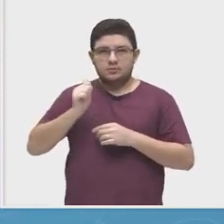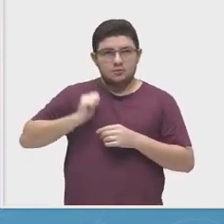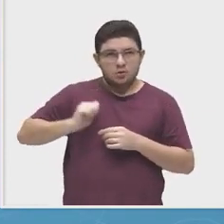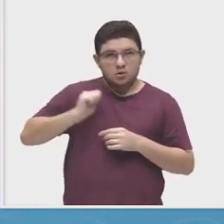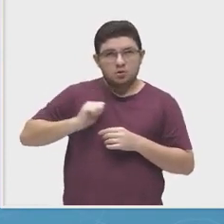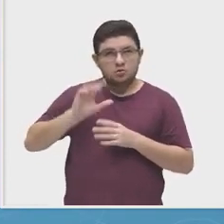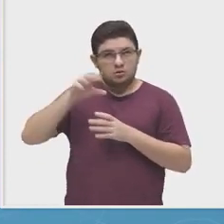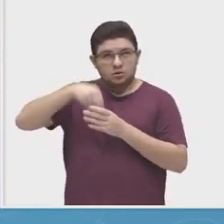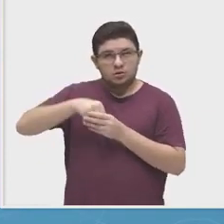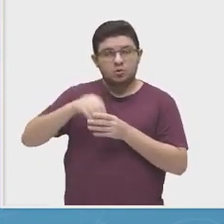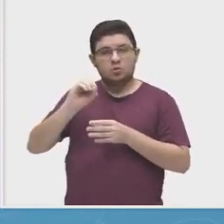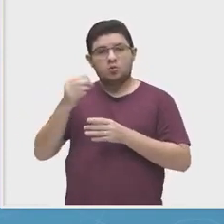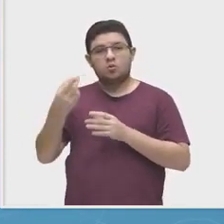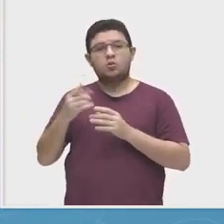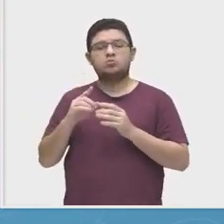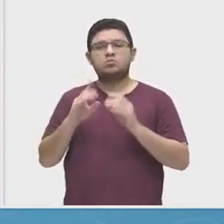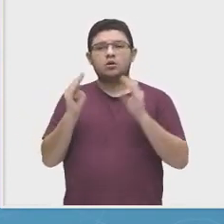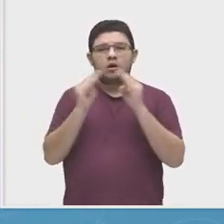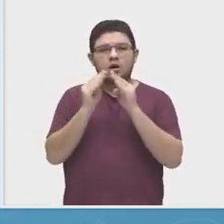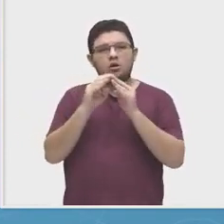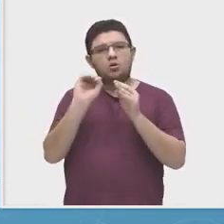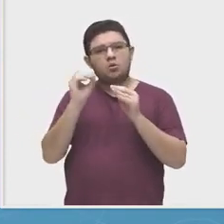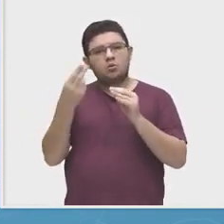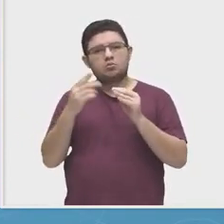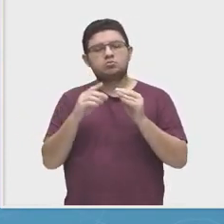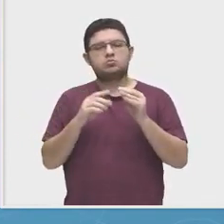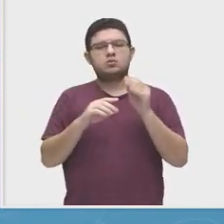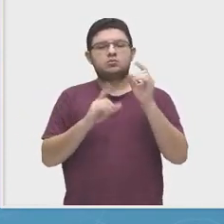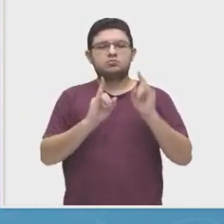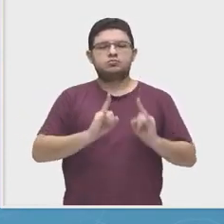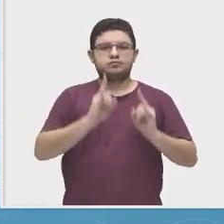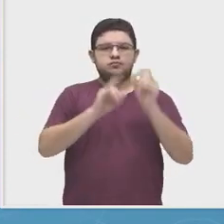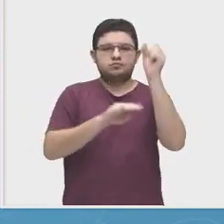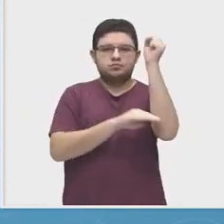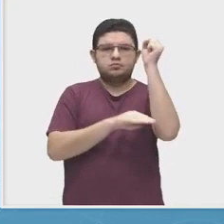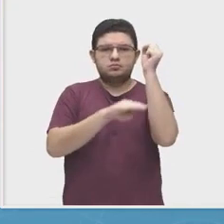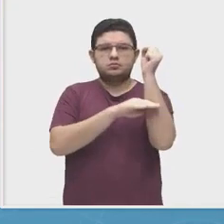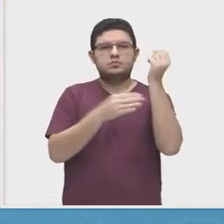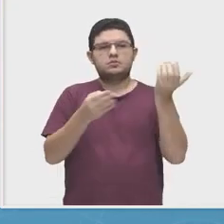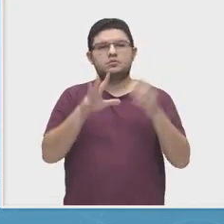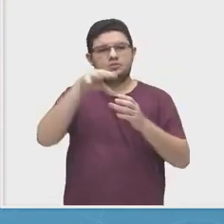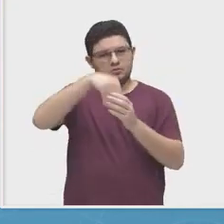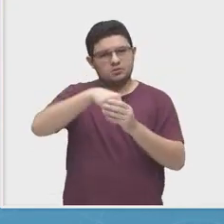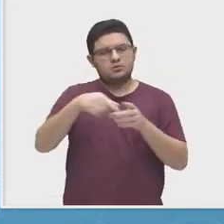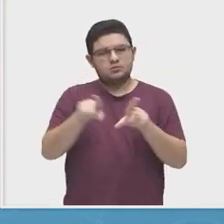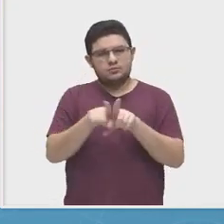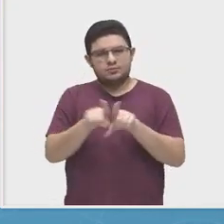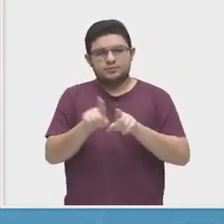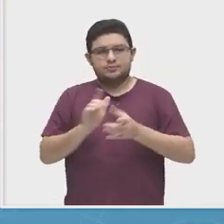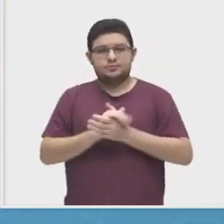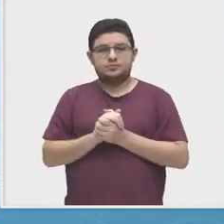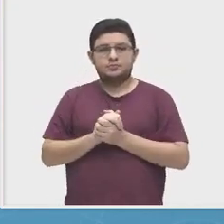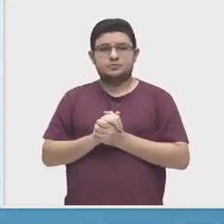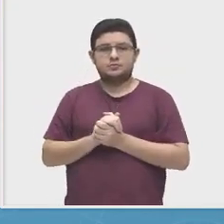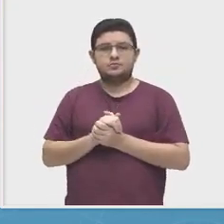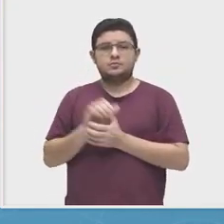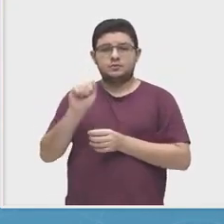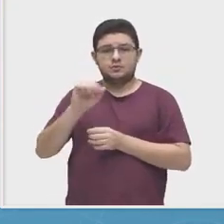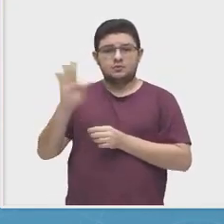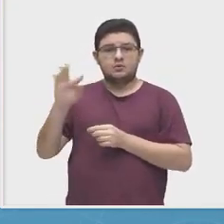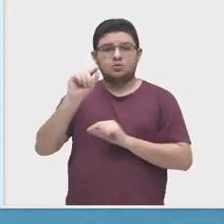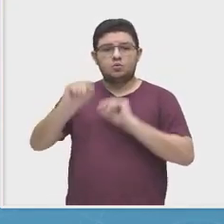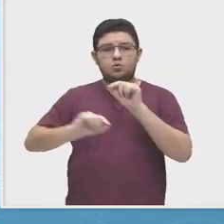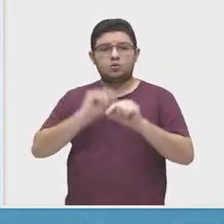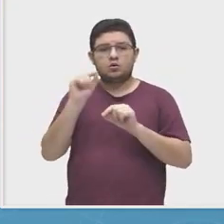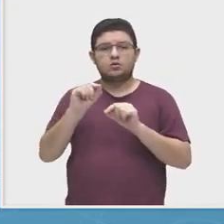um apartamento ou casa. Na letra C, o uso da preposição at se refere a um local específico, que no caso é a entrada do